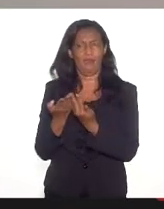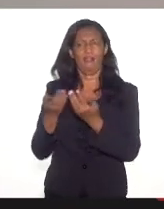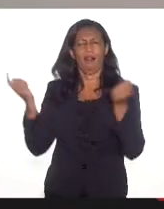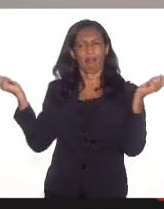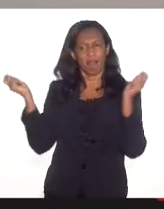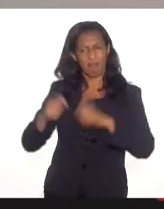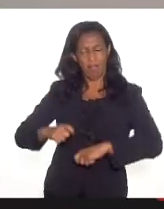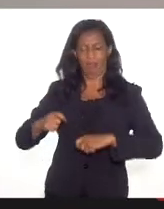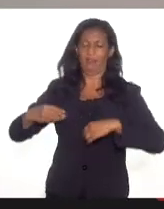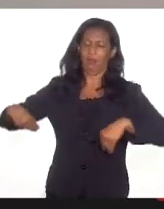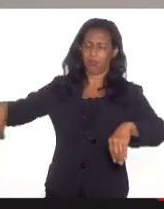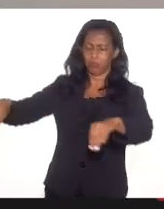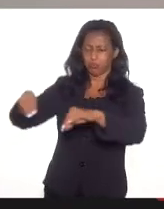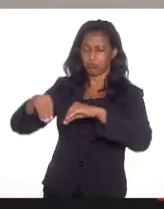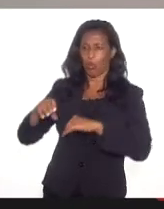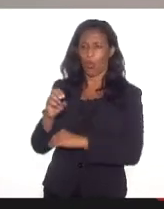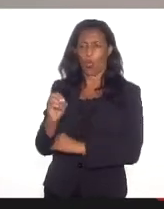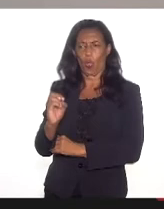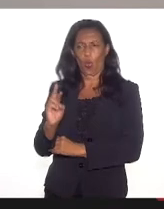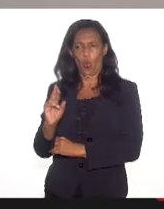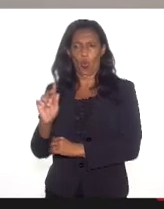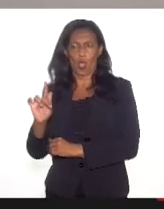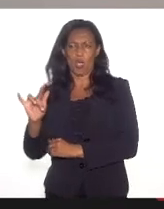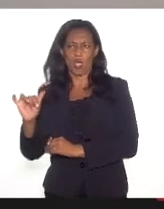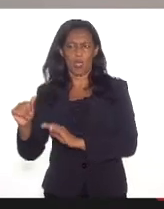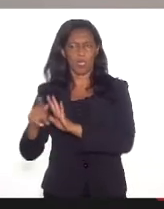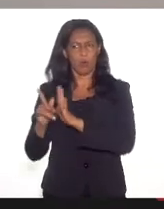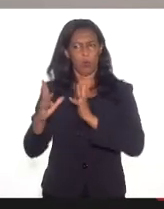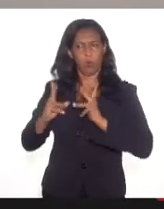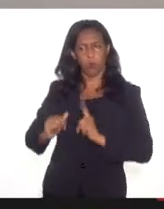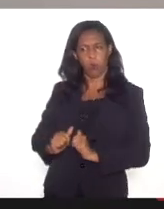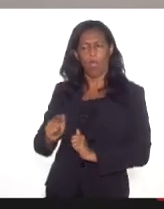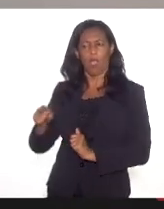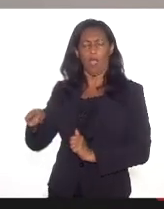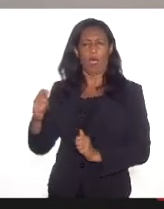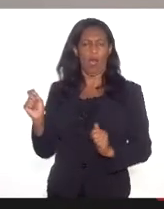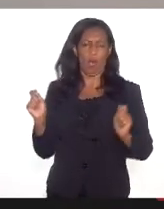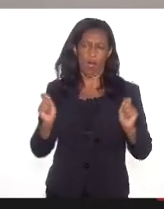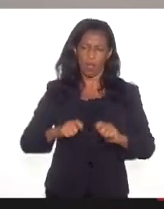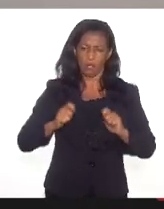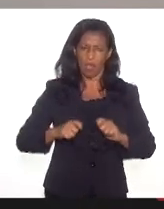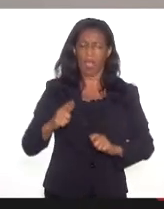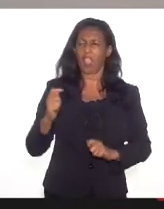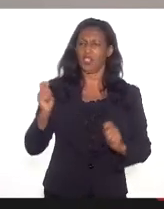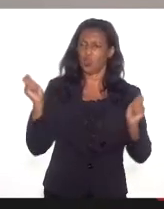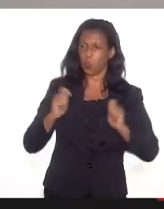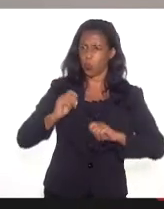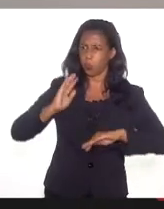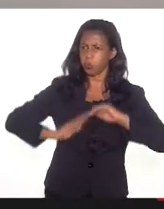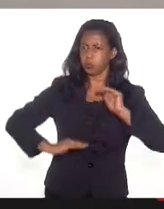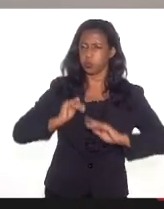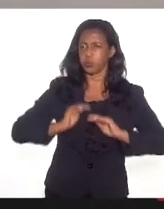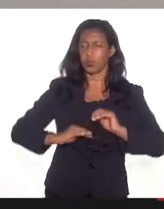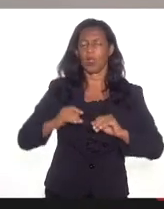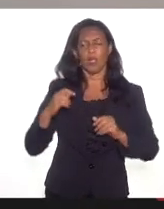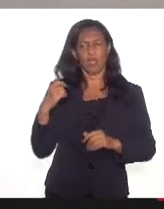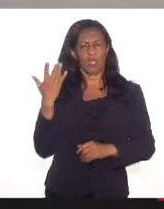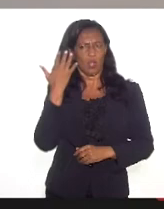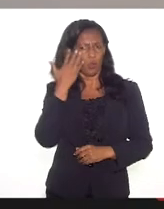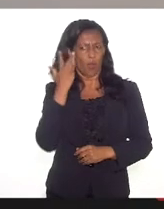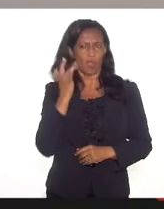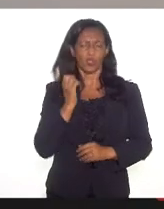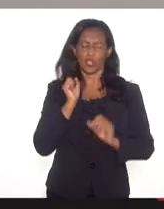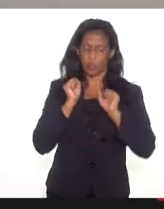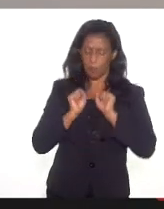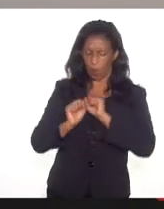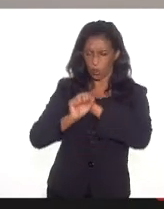agricultura orgânica no estado do Rio de Janeiro a potencialidade é absurda eu acho que a gente tem que estar jogando luz